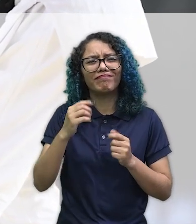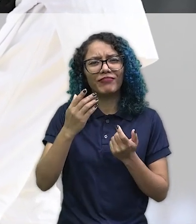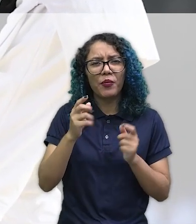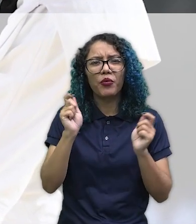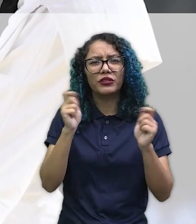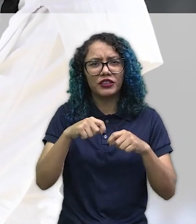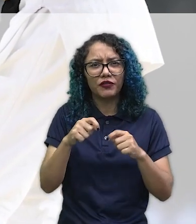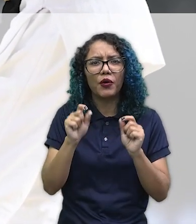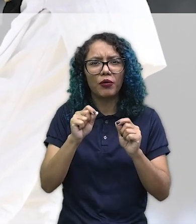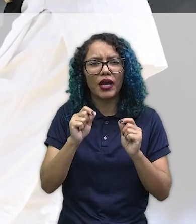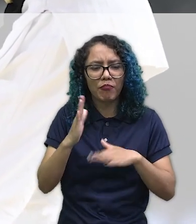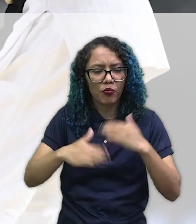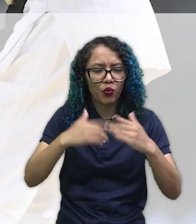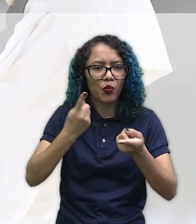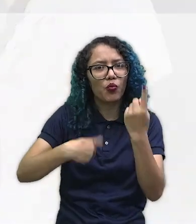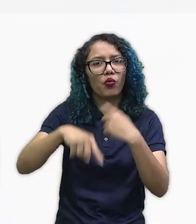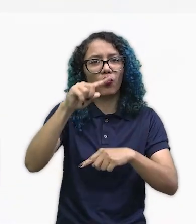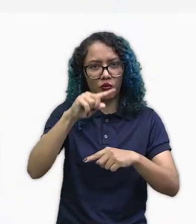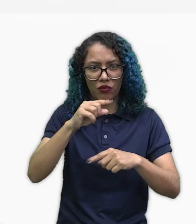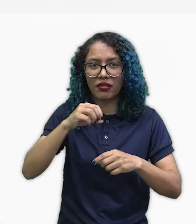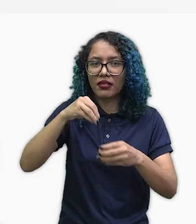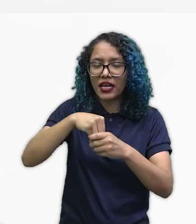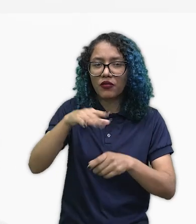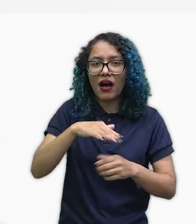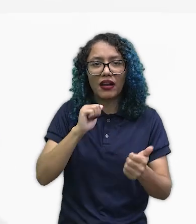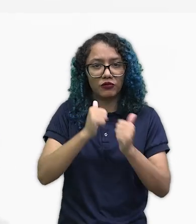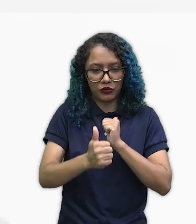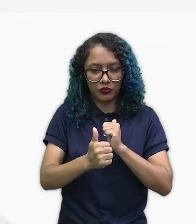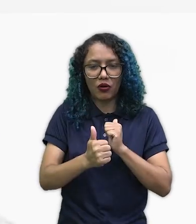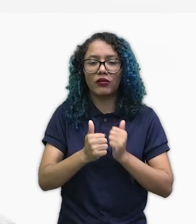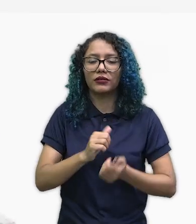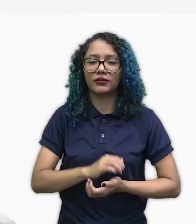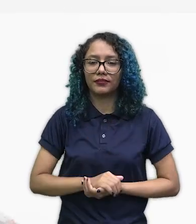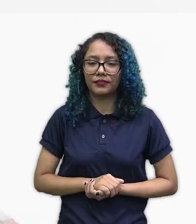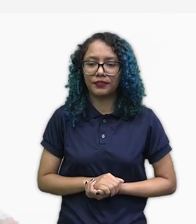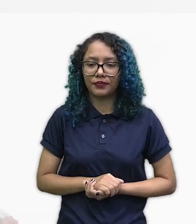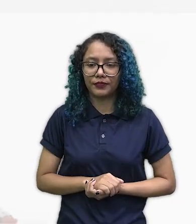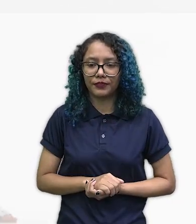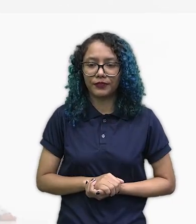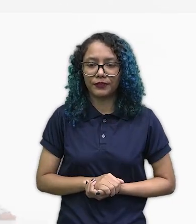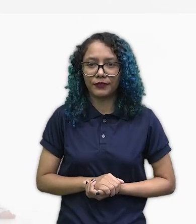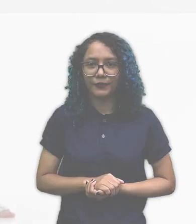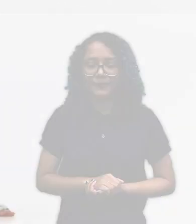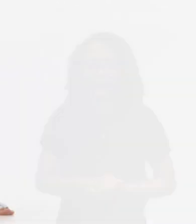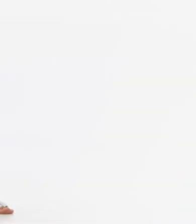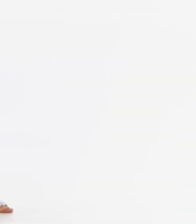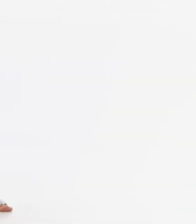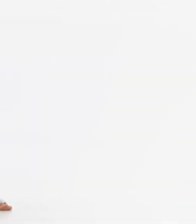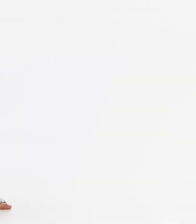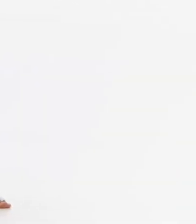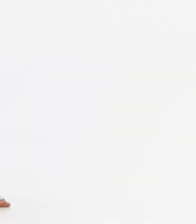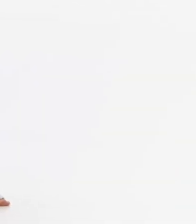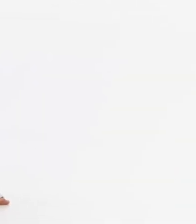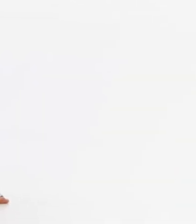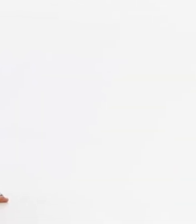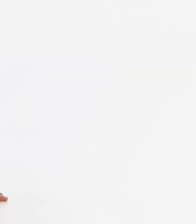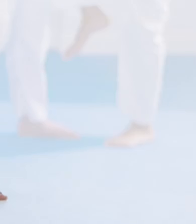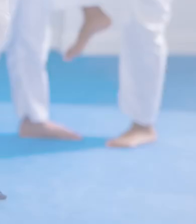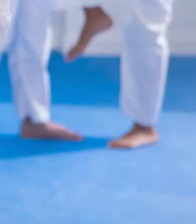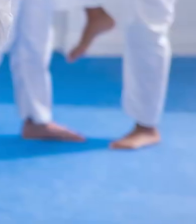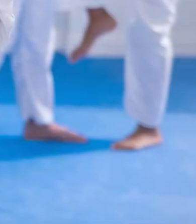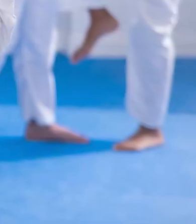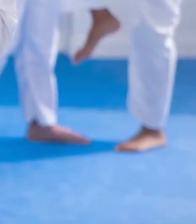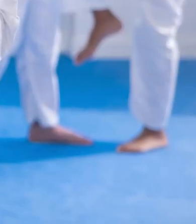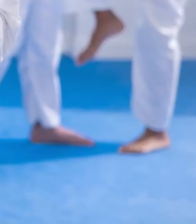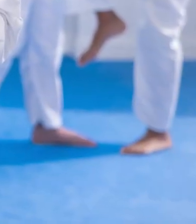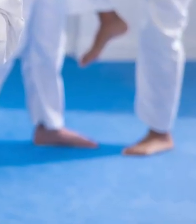de esporte, né? Quantos outros lutadores a gente já não viu que vieram justamente desse